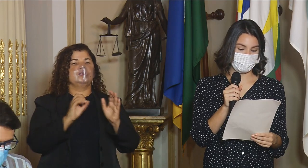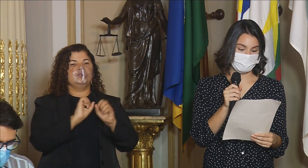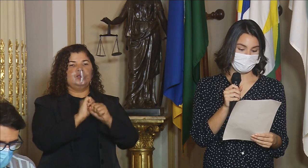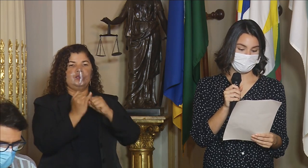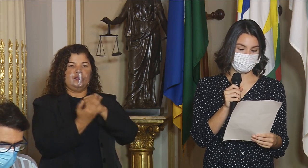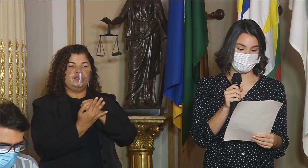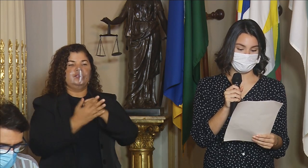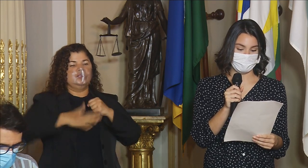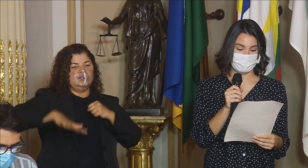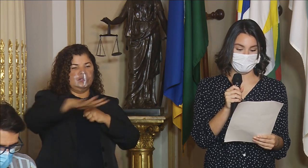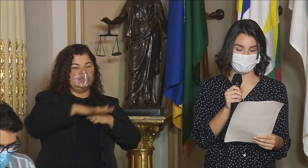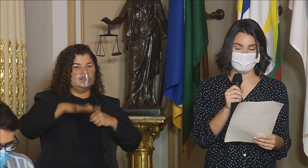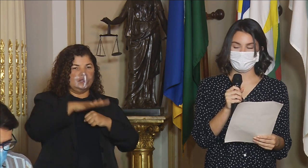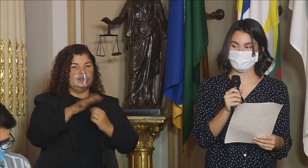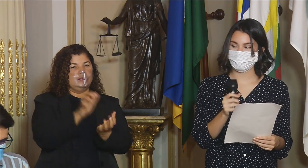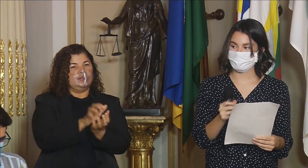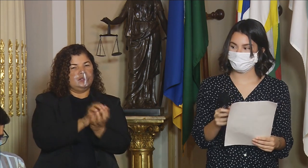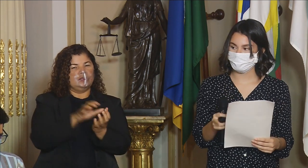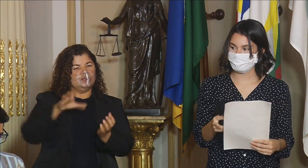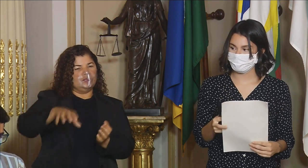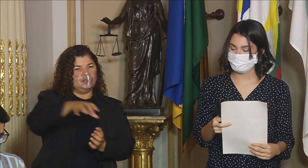nas 12 microrregiões de Pernambuco?